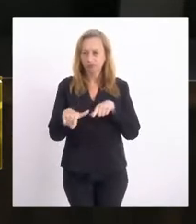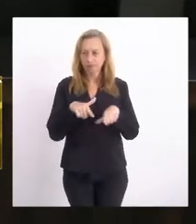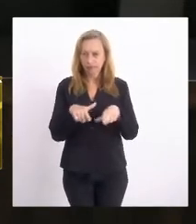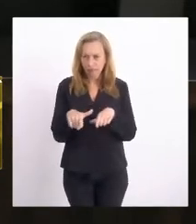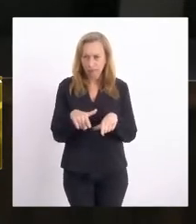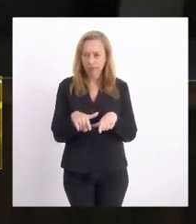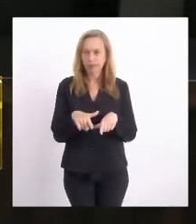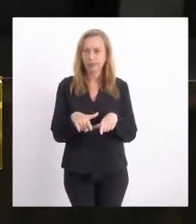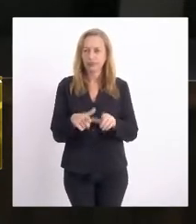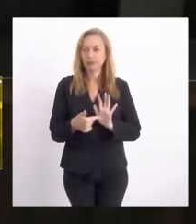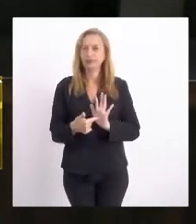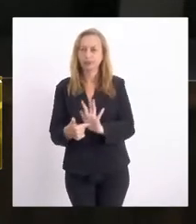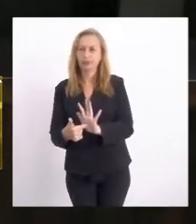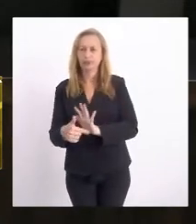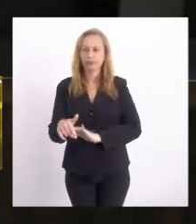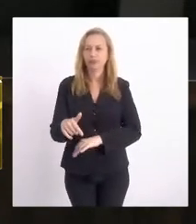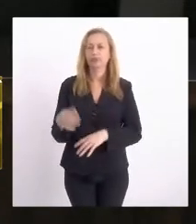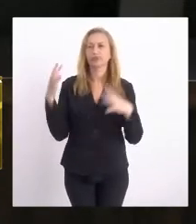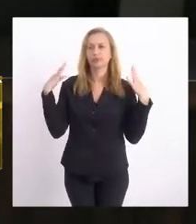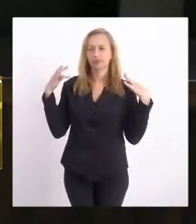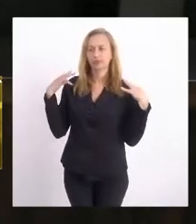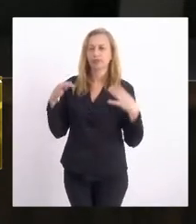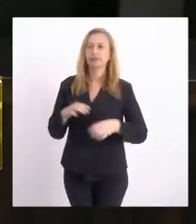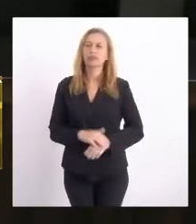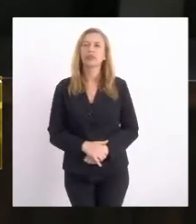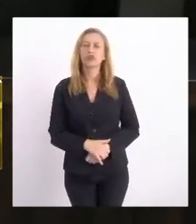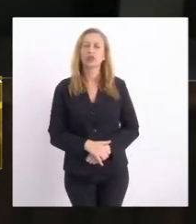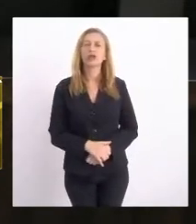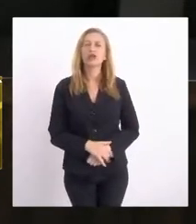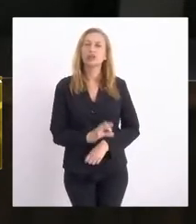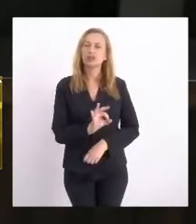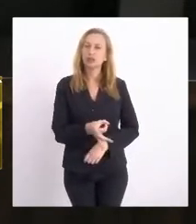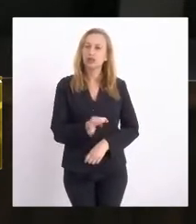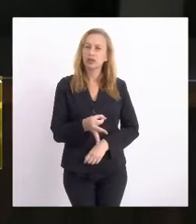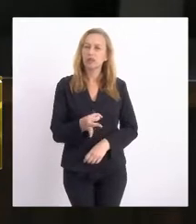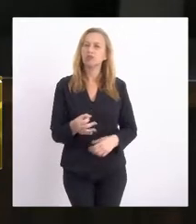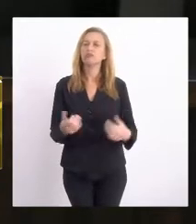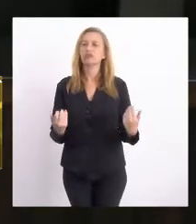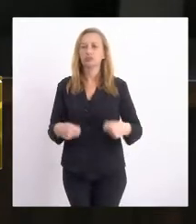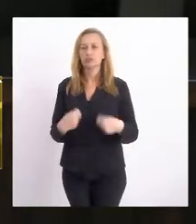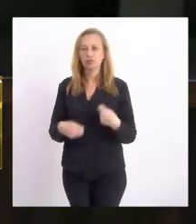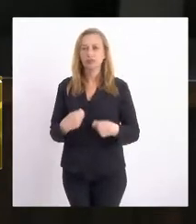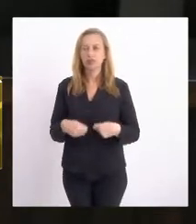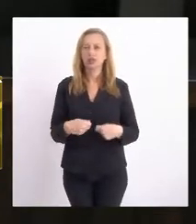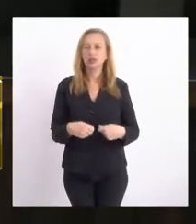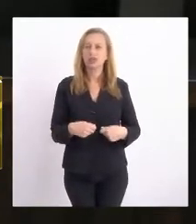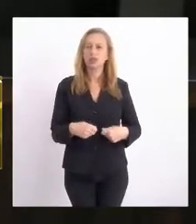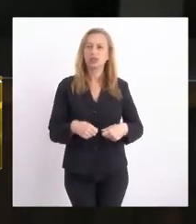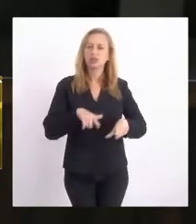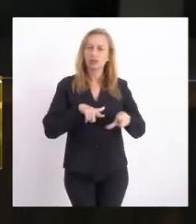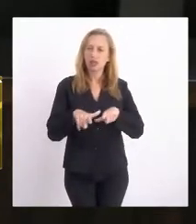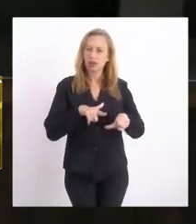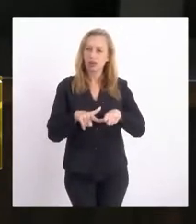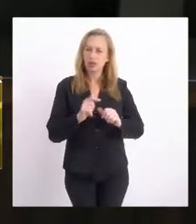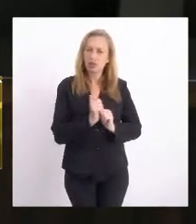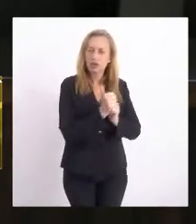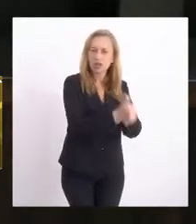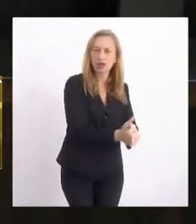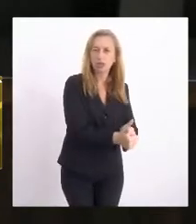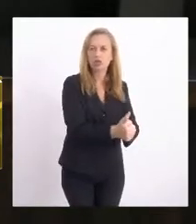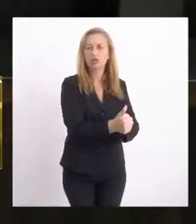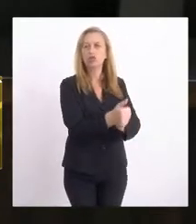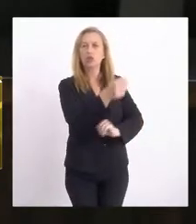na cadeia produtiva do Turismo o setor constantemente necessita de mão de obra no segmento de